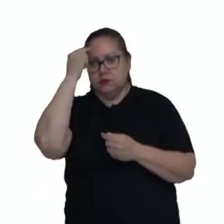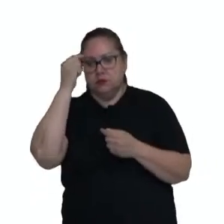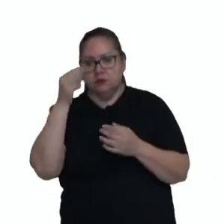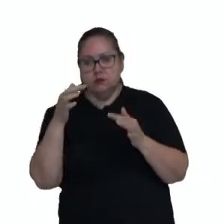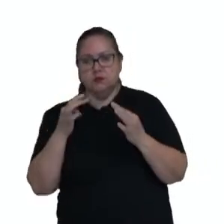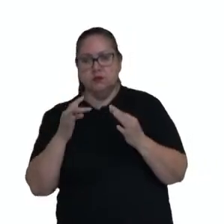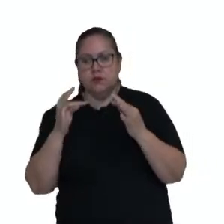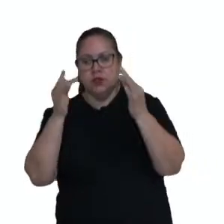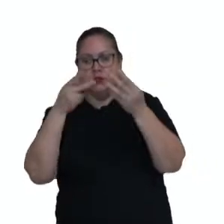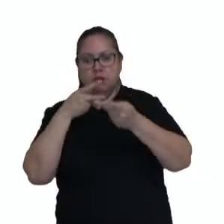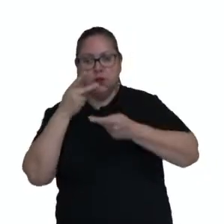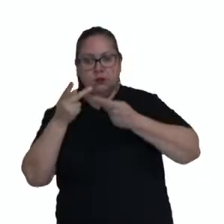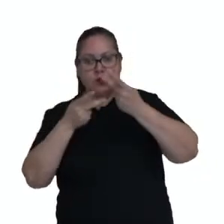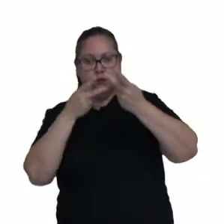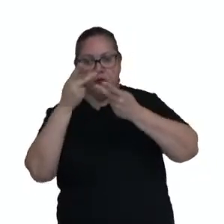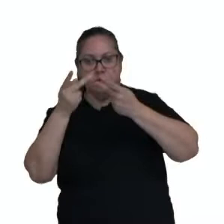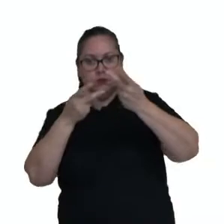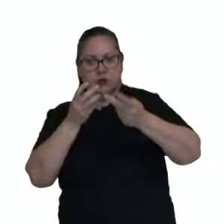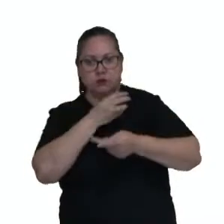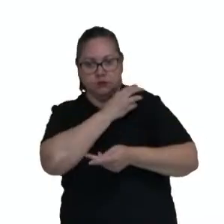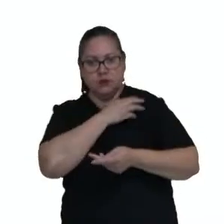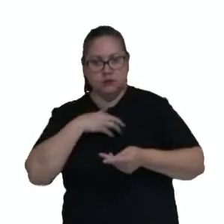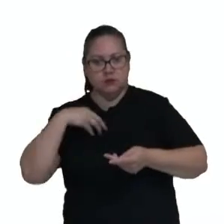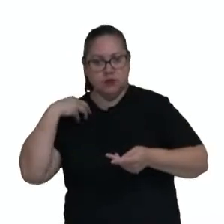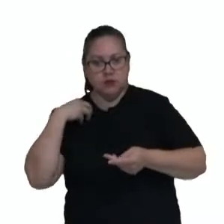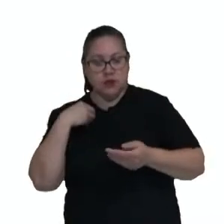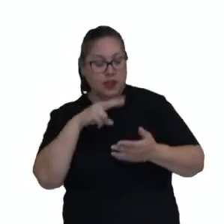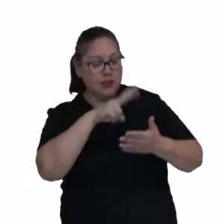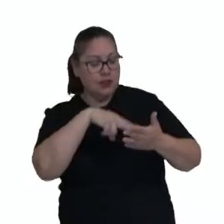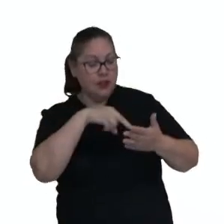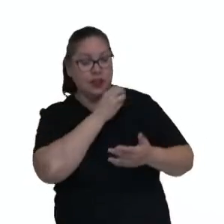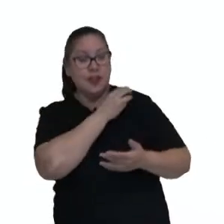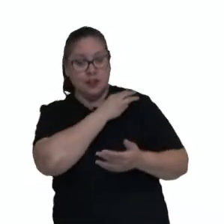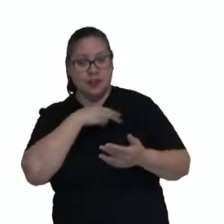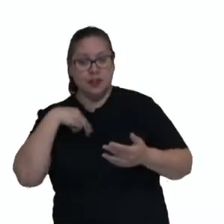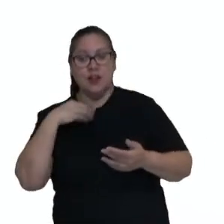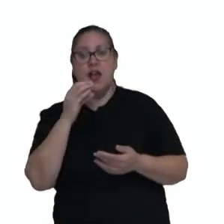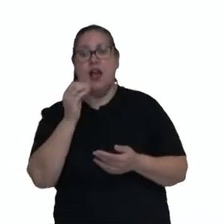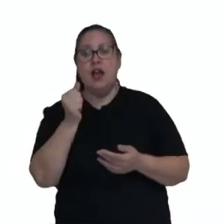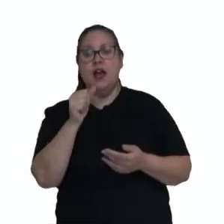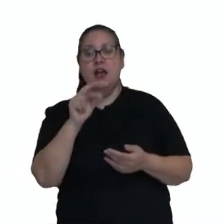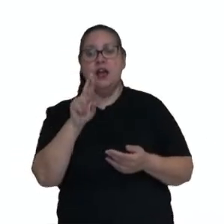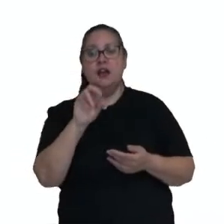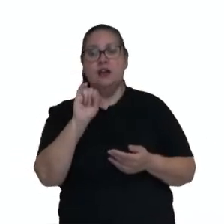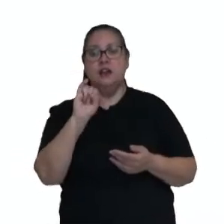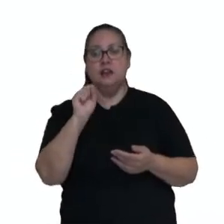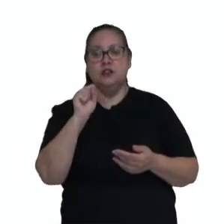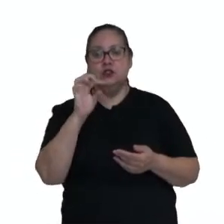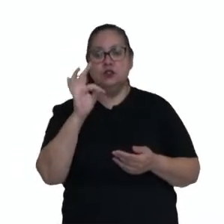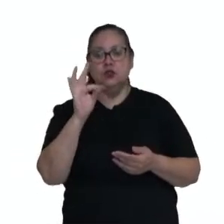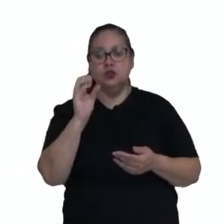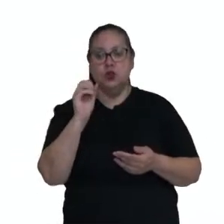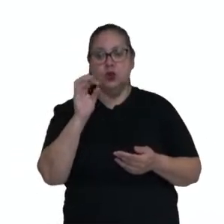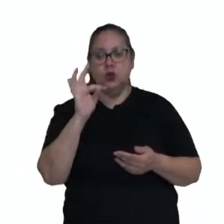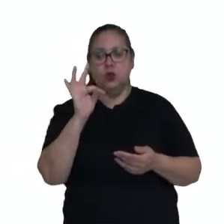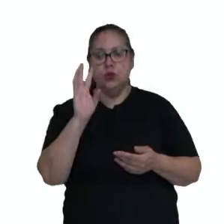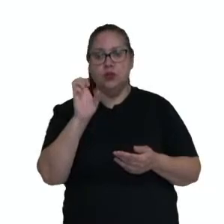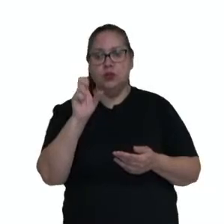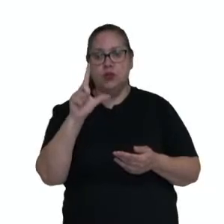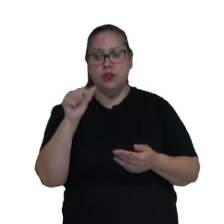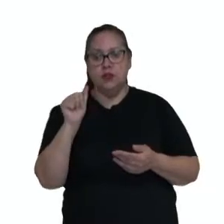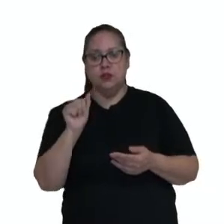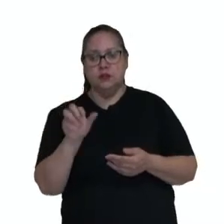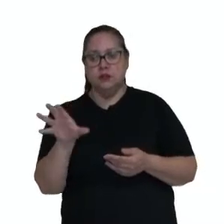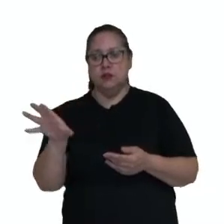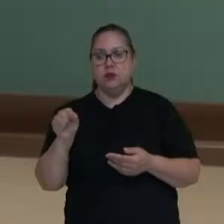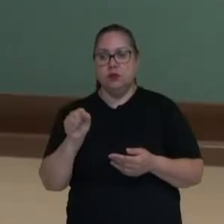de discussão aristotélica. Ele era leitor de Aristóteles, que por sua vez, né, pegou muita coisa ali da